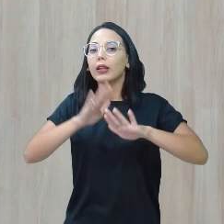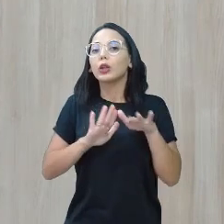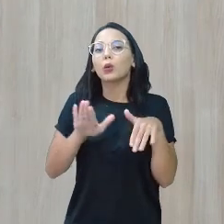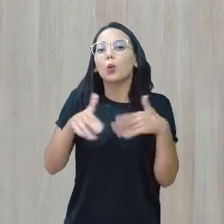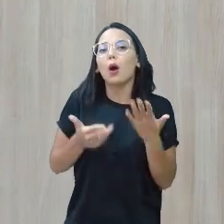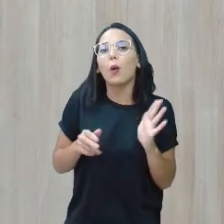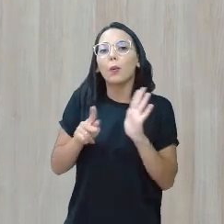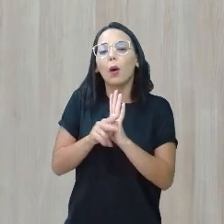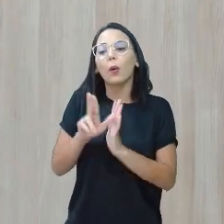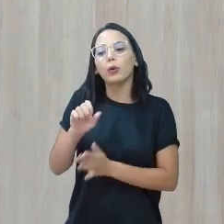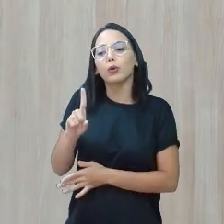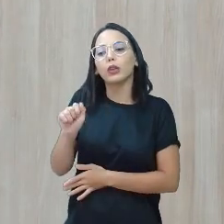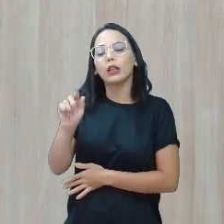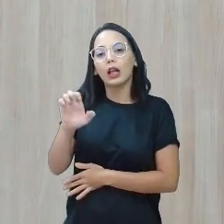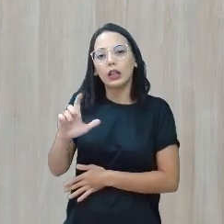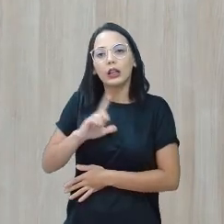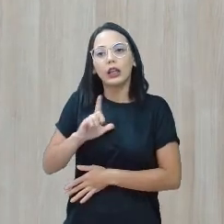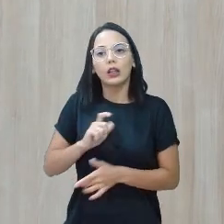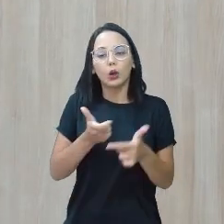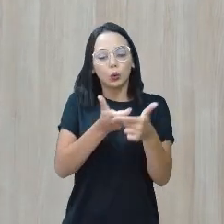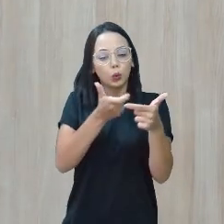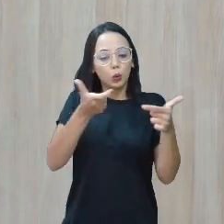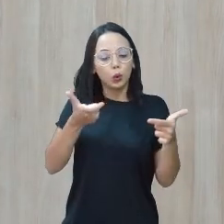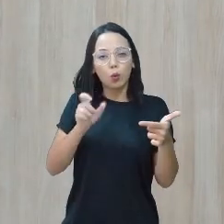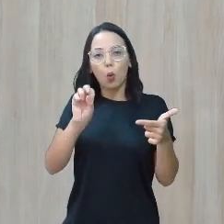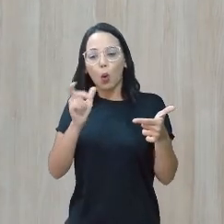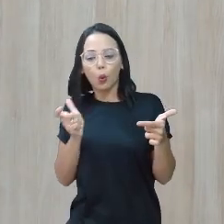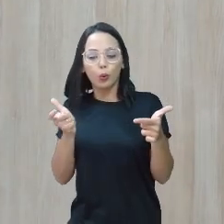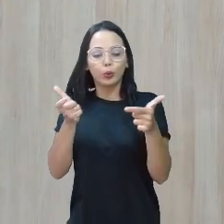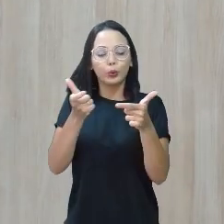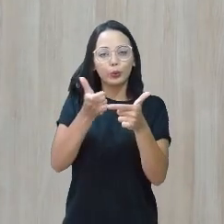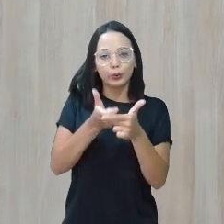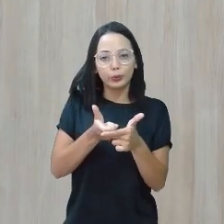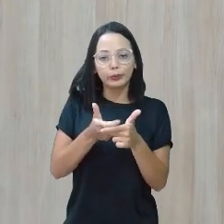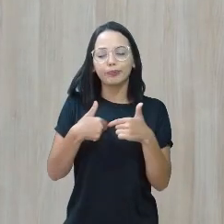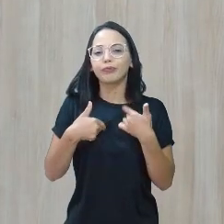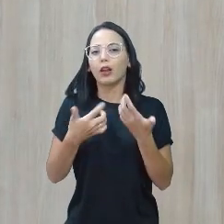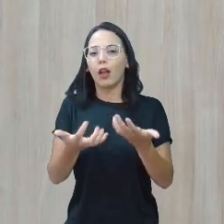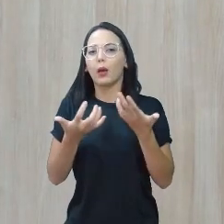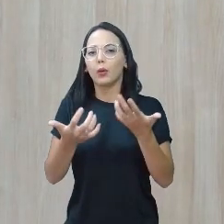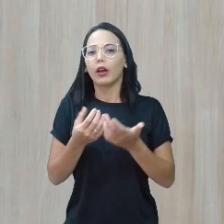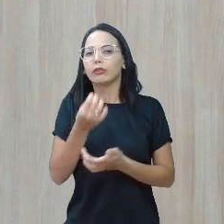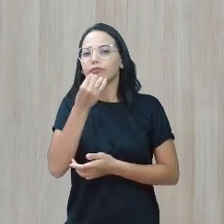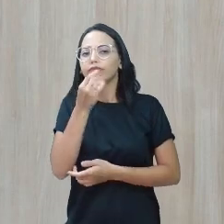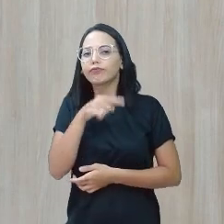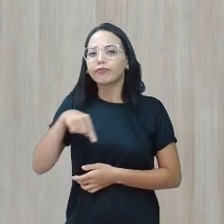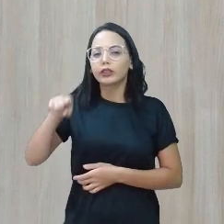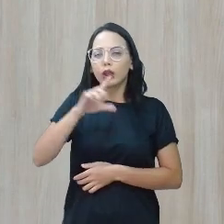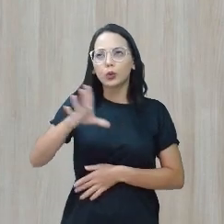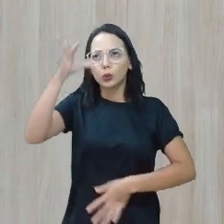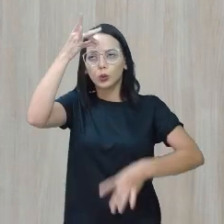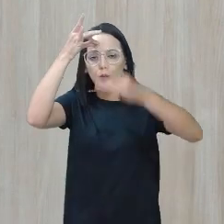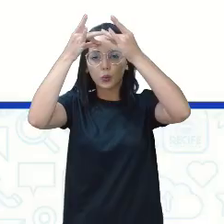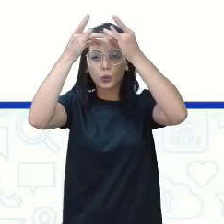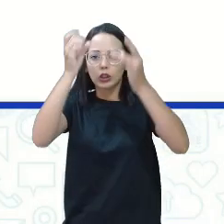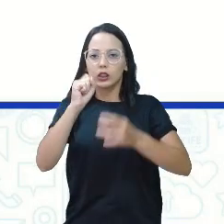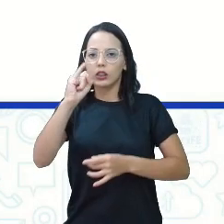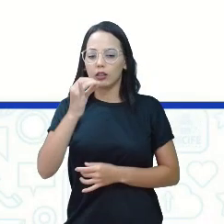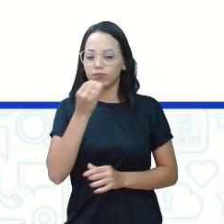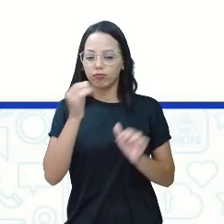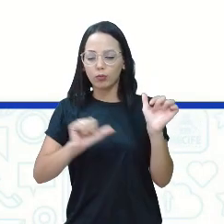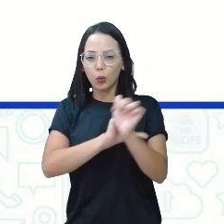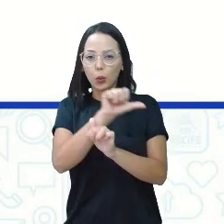tenha, numa unidade maior ou numa unidade menor. Aí eu quero que você guarde a informação de que se a gente